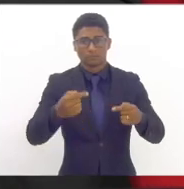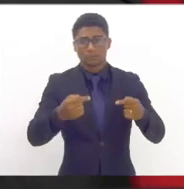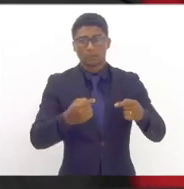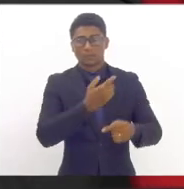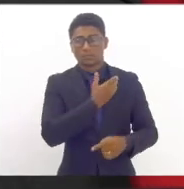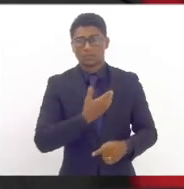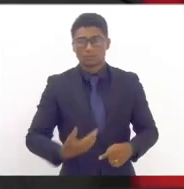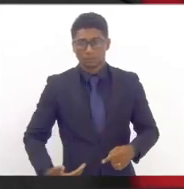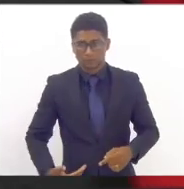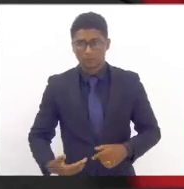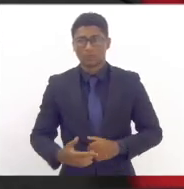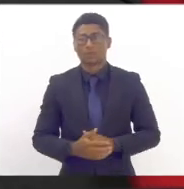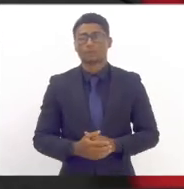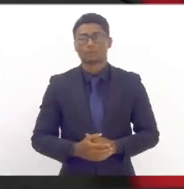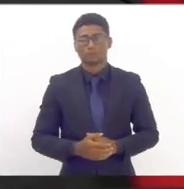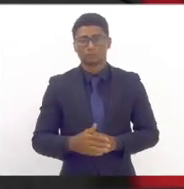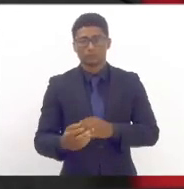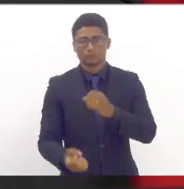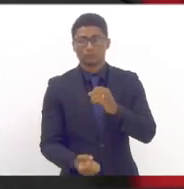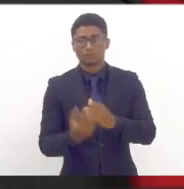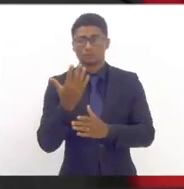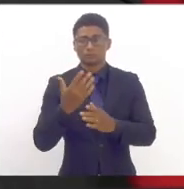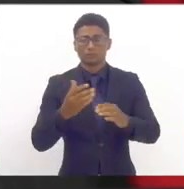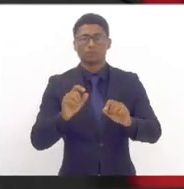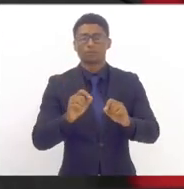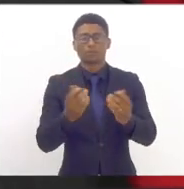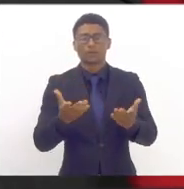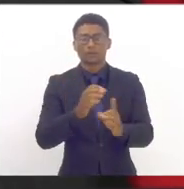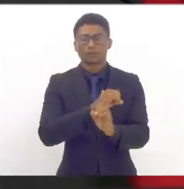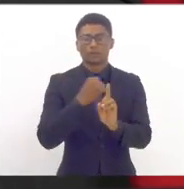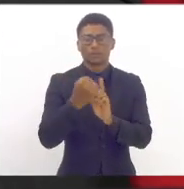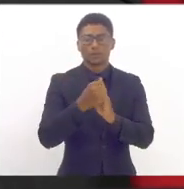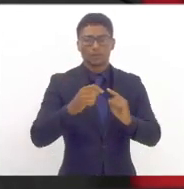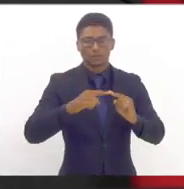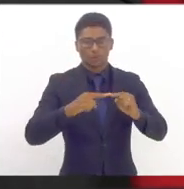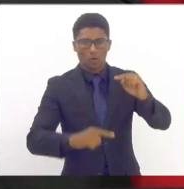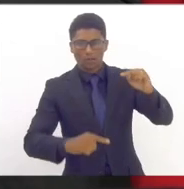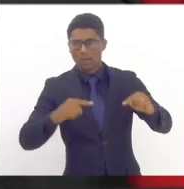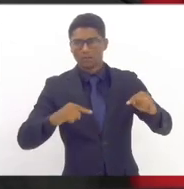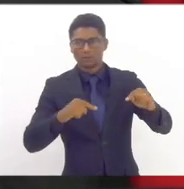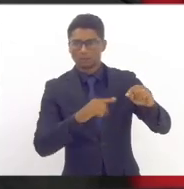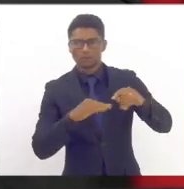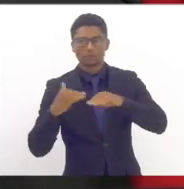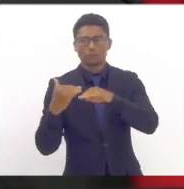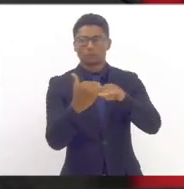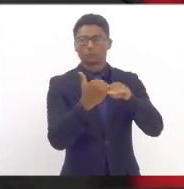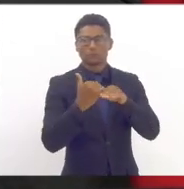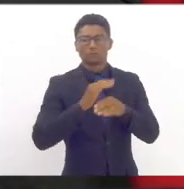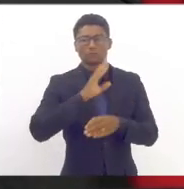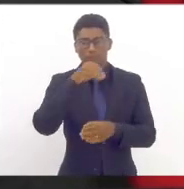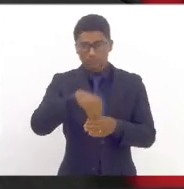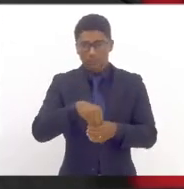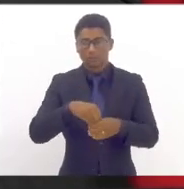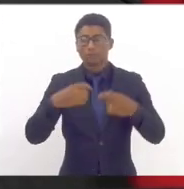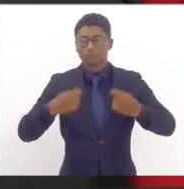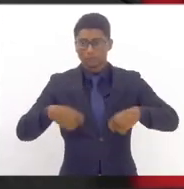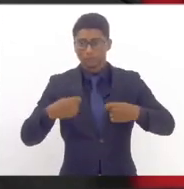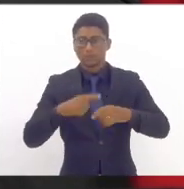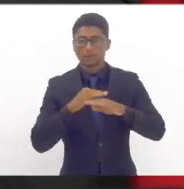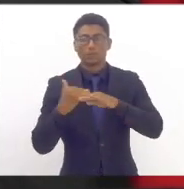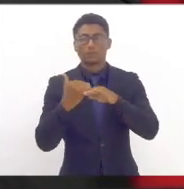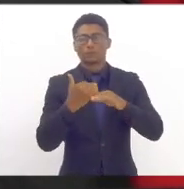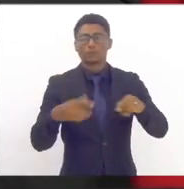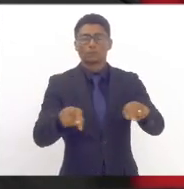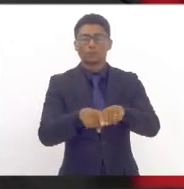públicas que superem as desigualdades sociais, a gente não pode reproduzi-las dentro dessa casa. Então, eu te